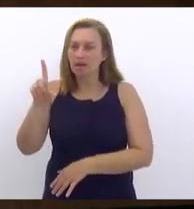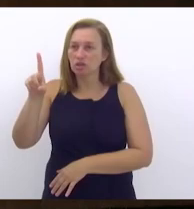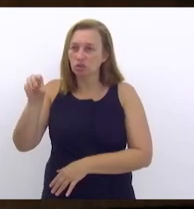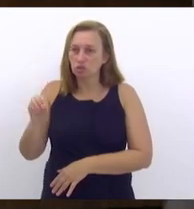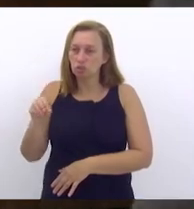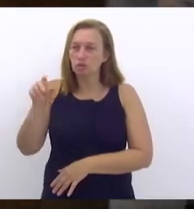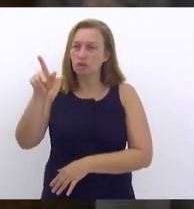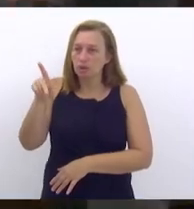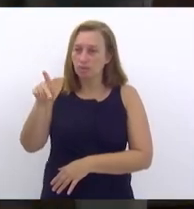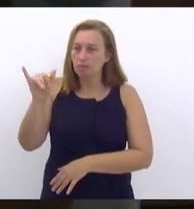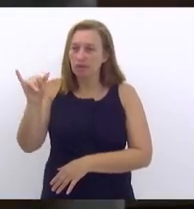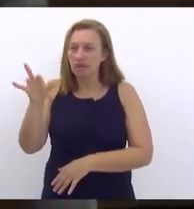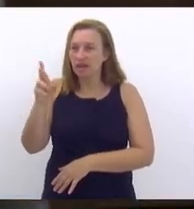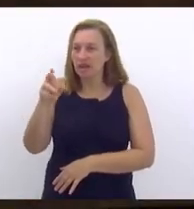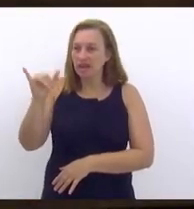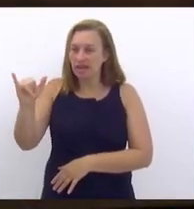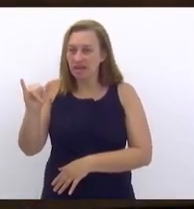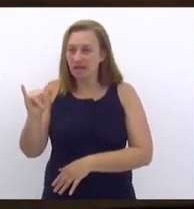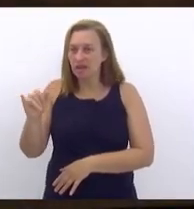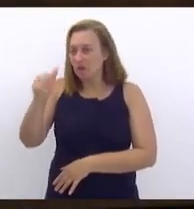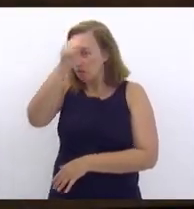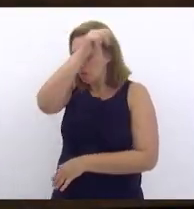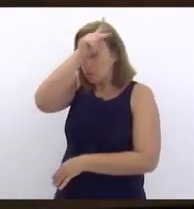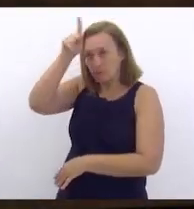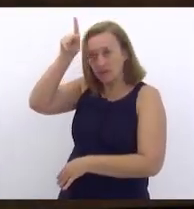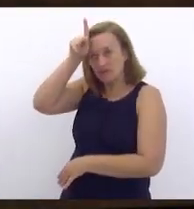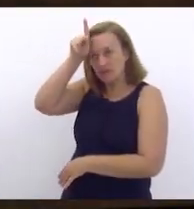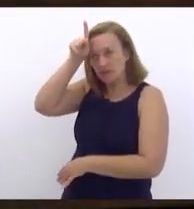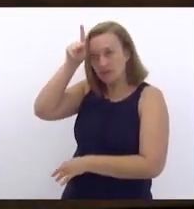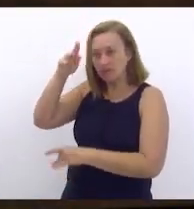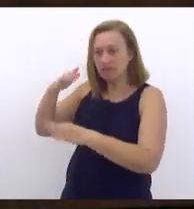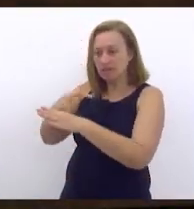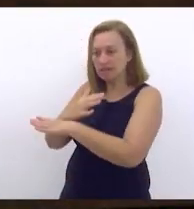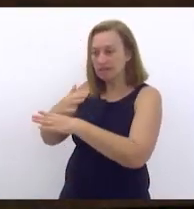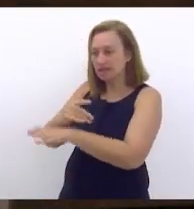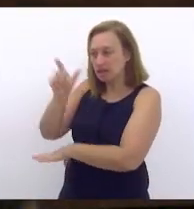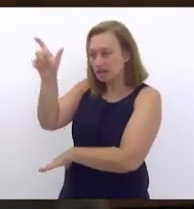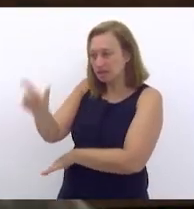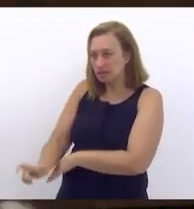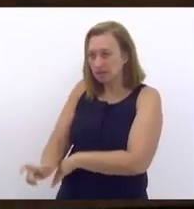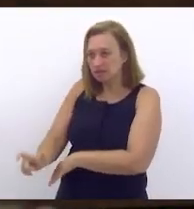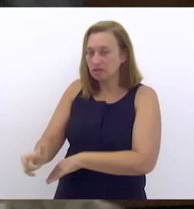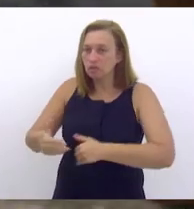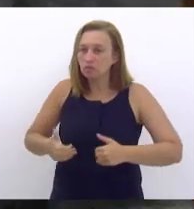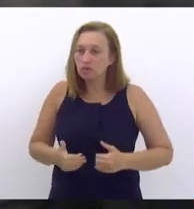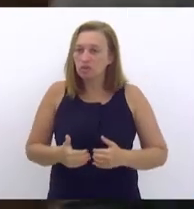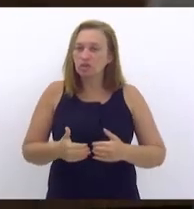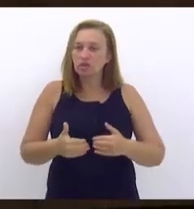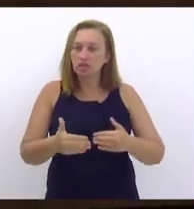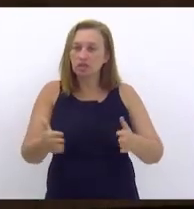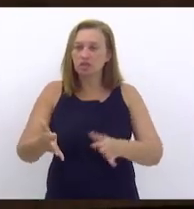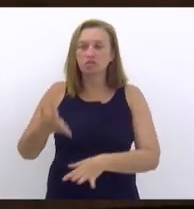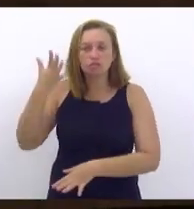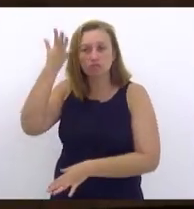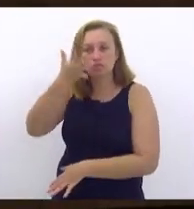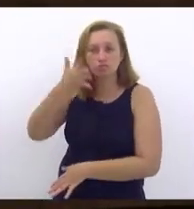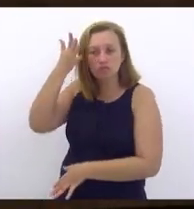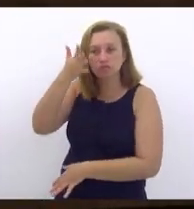onde o prefeito da cidade, no discurso que ele fez na inauguração de algum